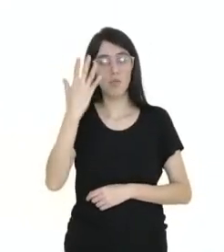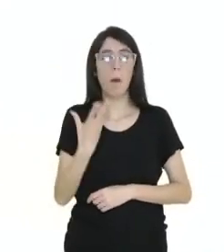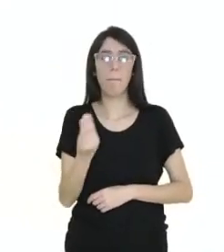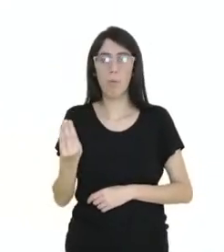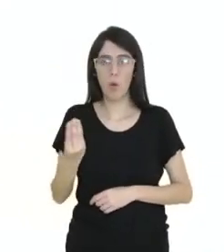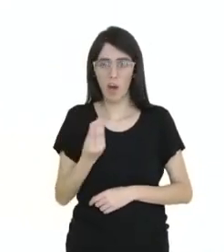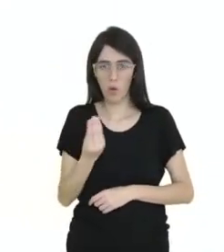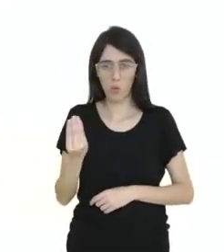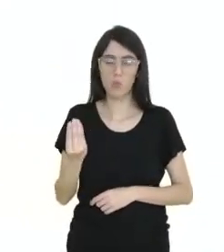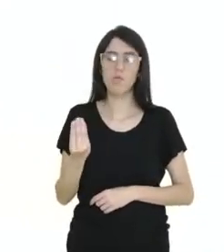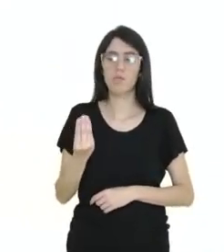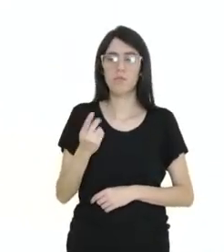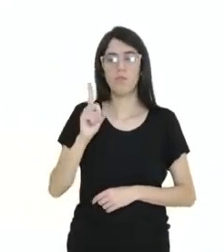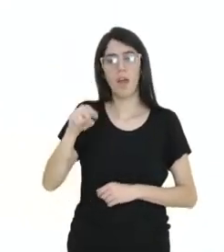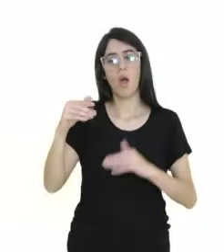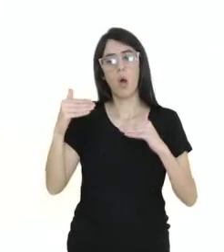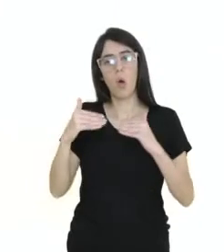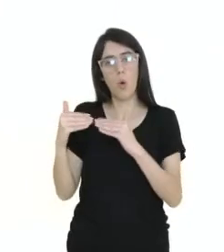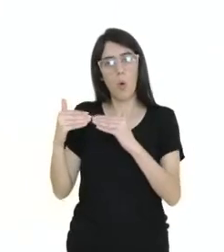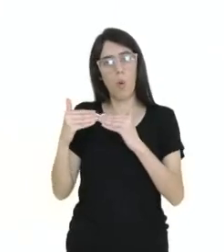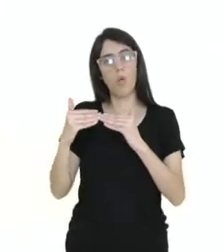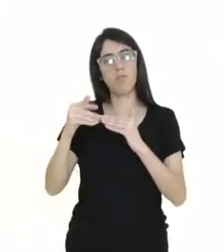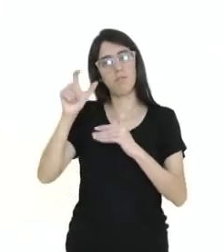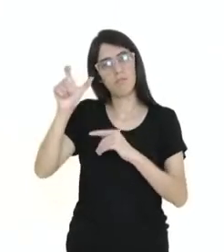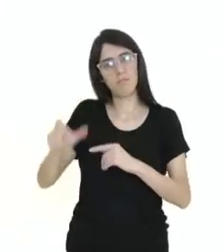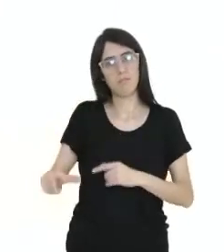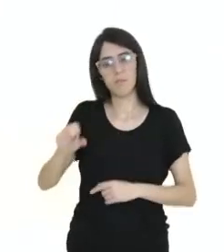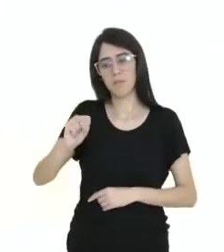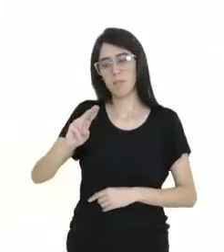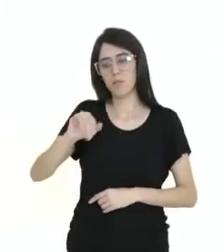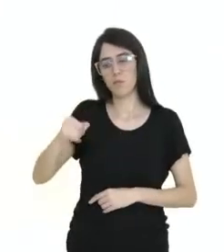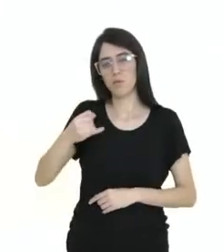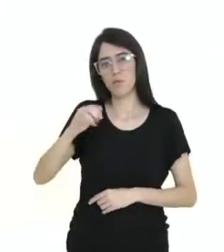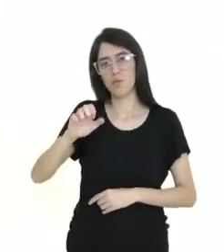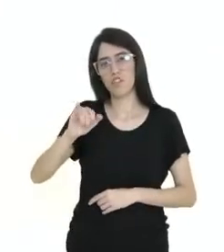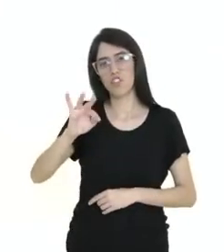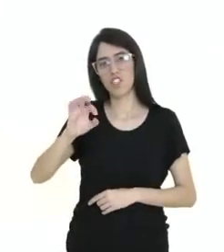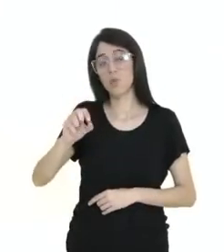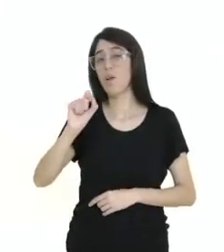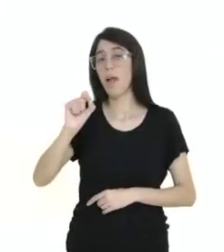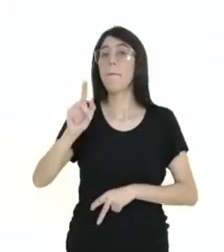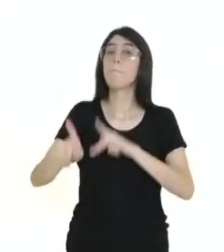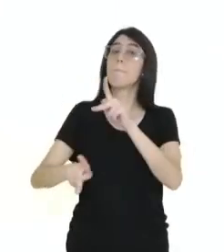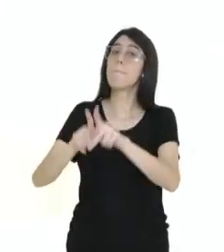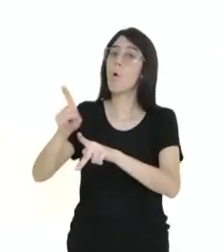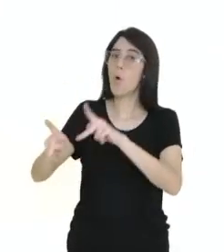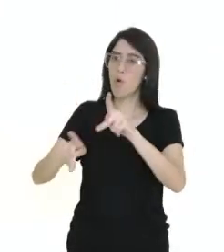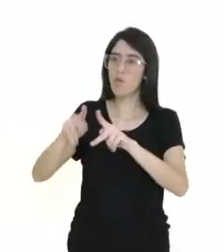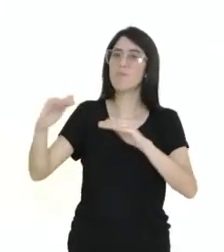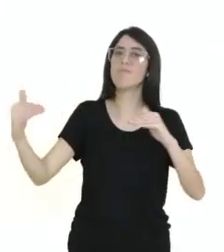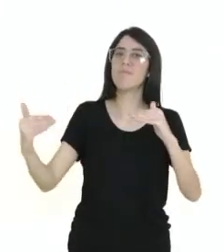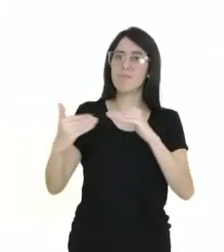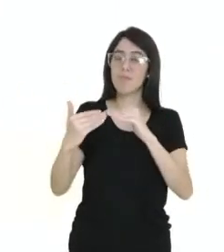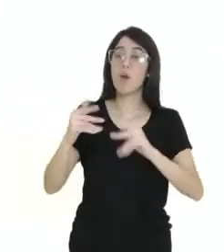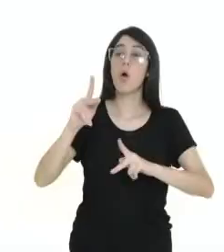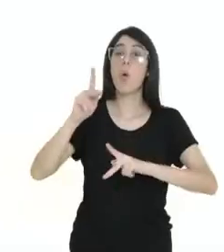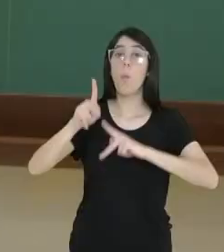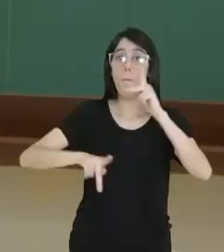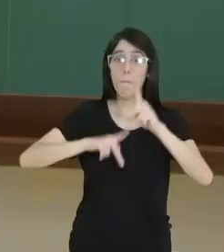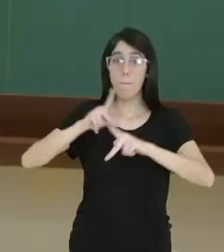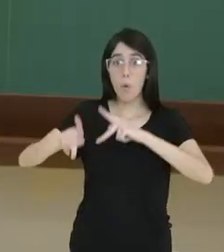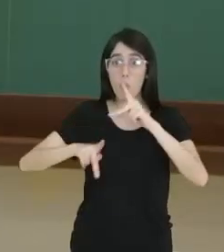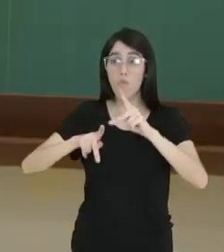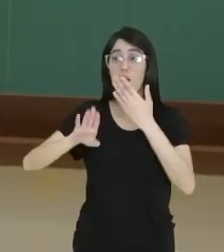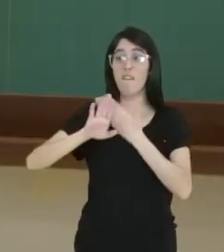plural para concordar com o sujeito da oração, o povo, né? Então, olha lá, o povo se afastou, né? Como